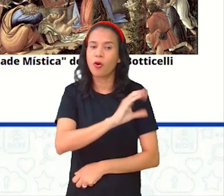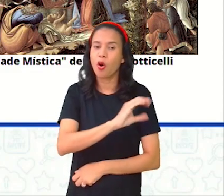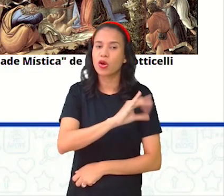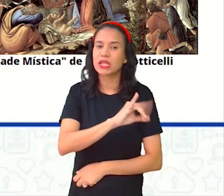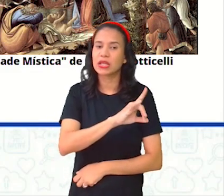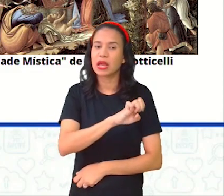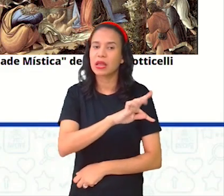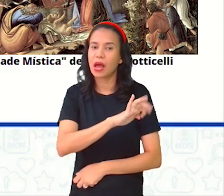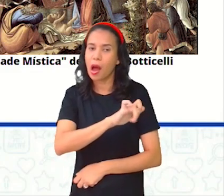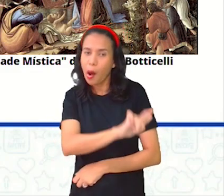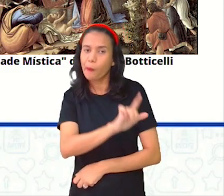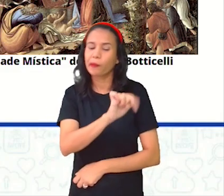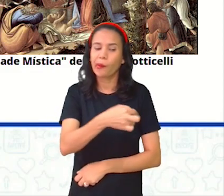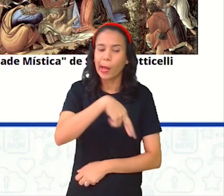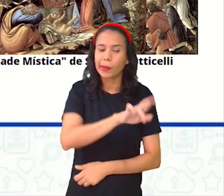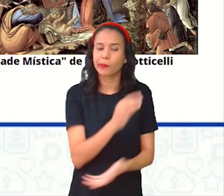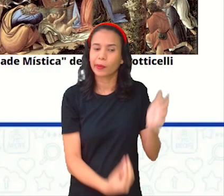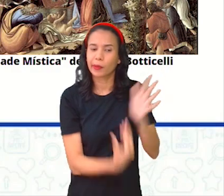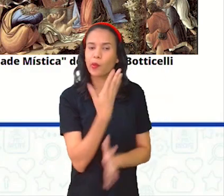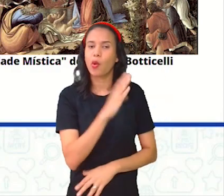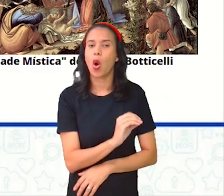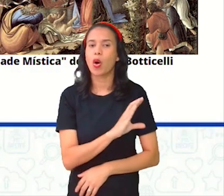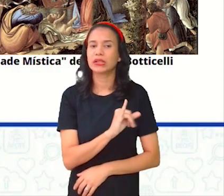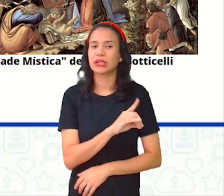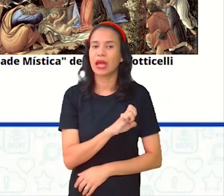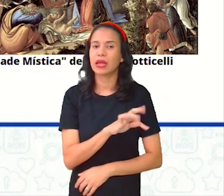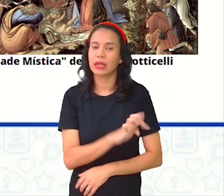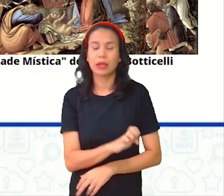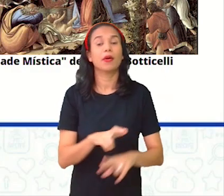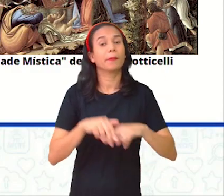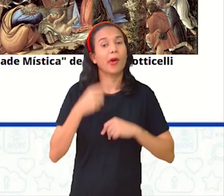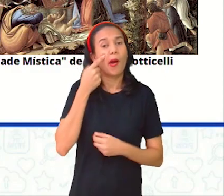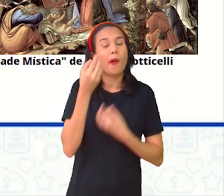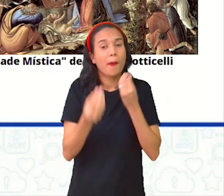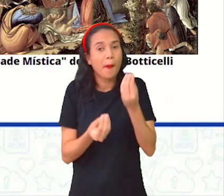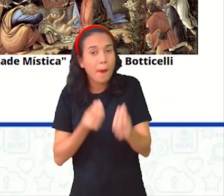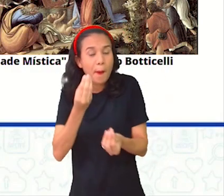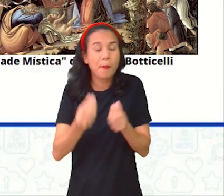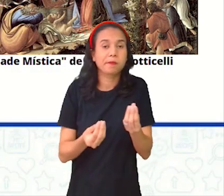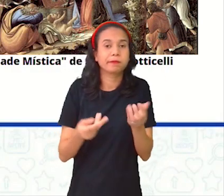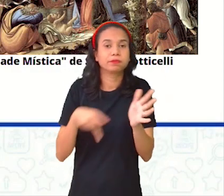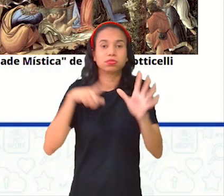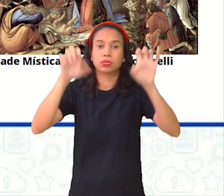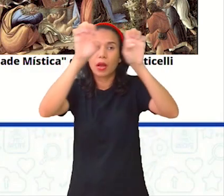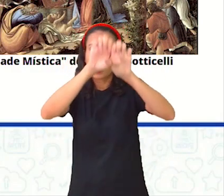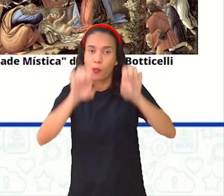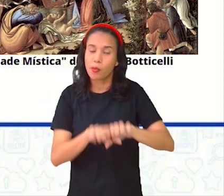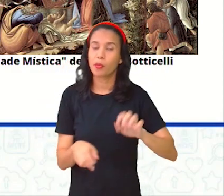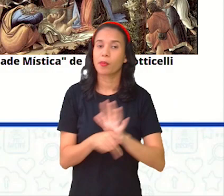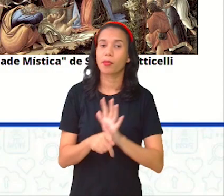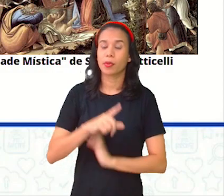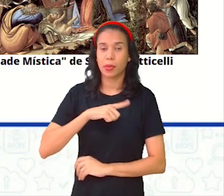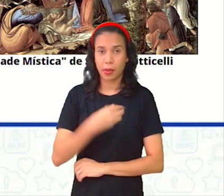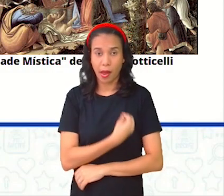ocidental, uma religião que surgiu no Ocidente, né? Então, ali ela se estruturou, o catolicismo